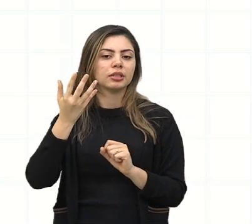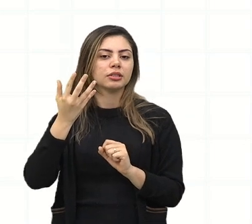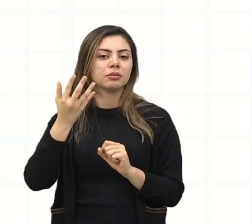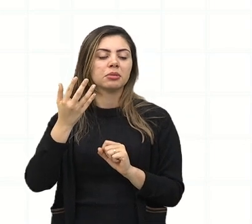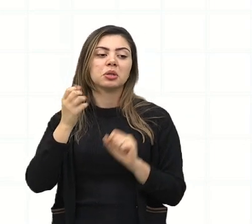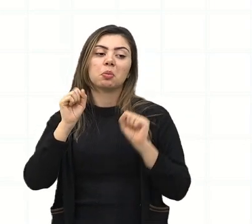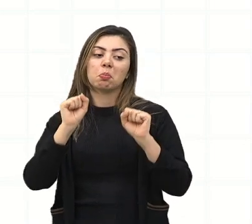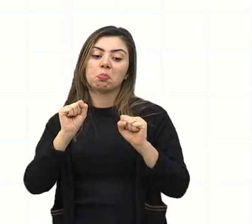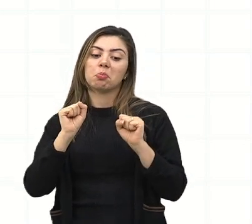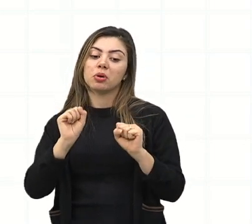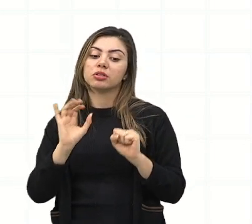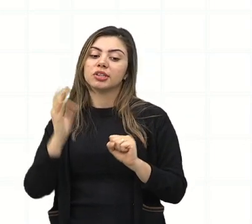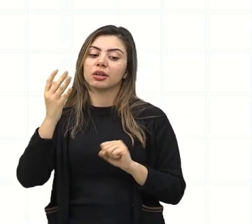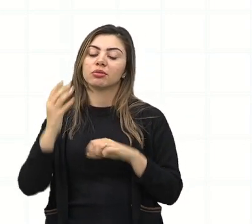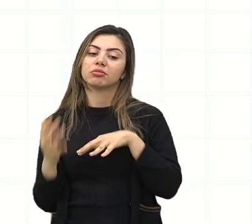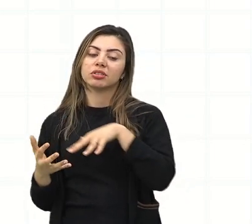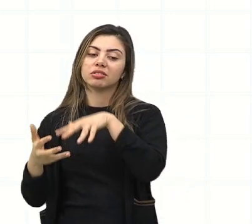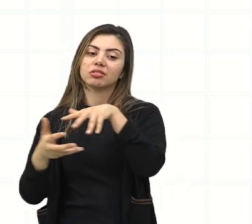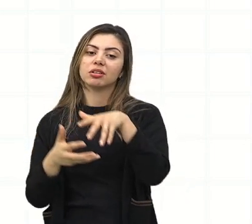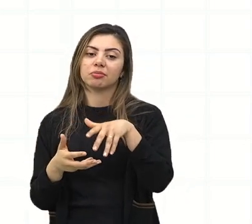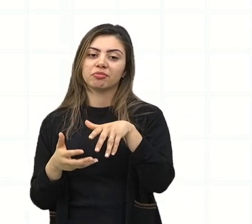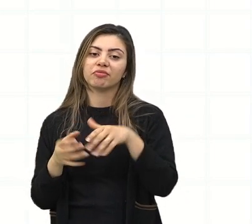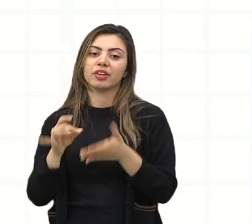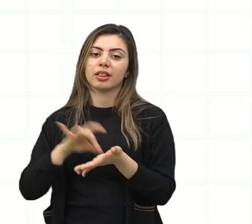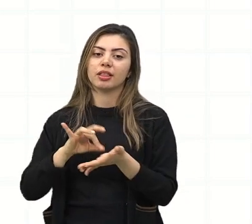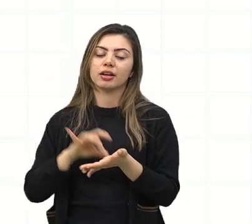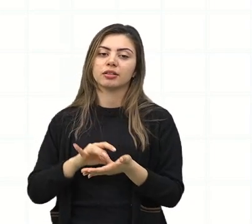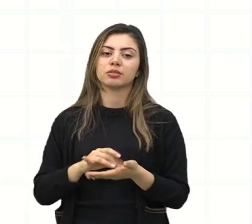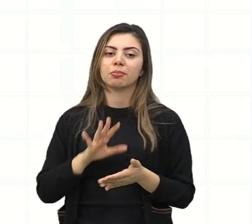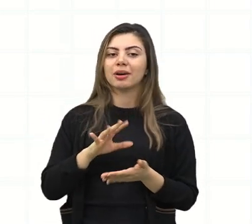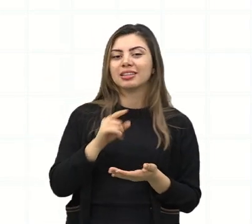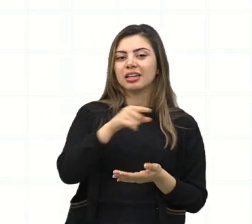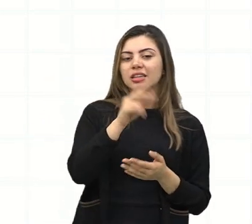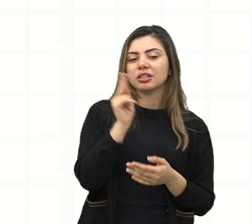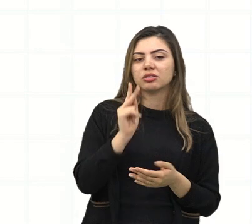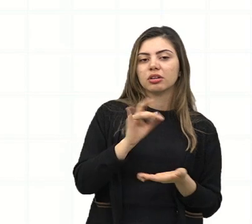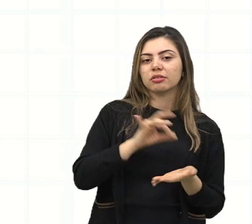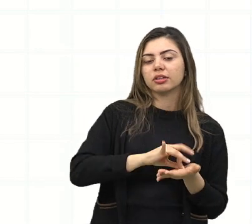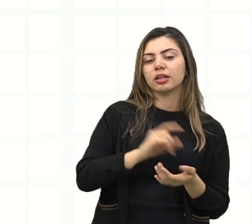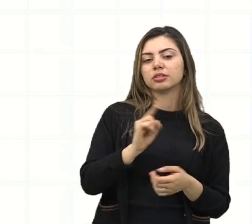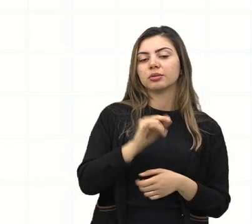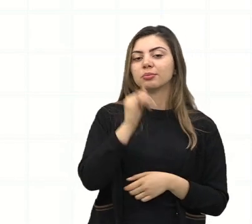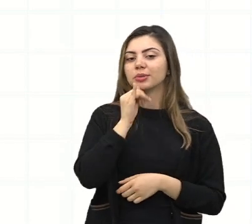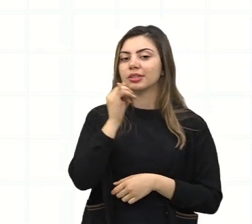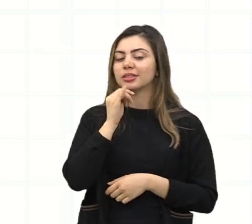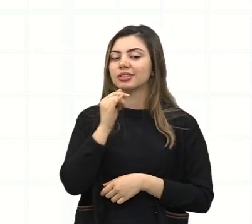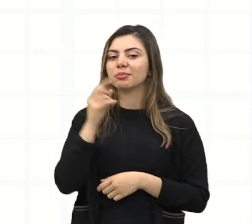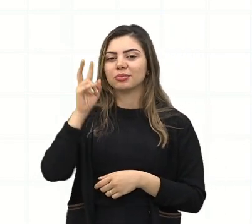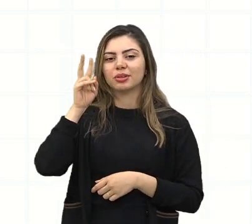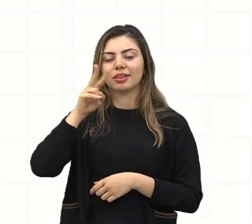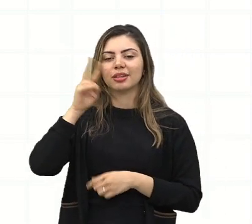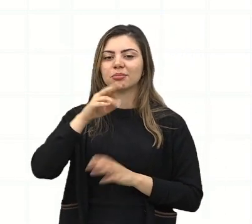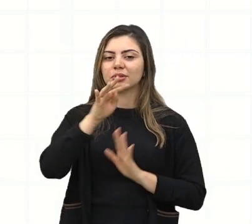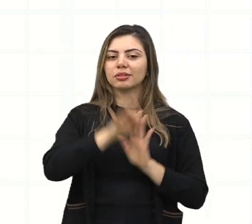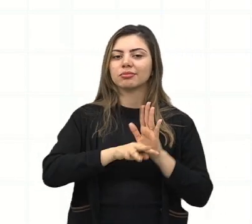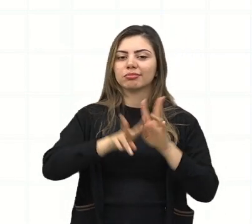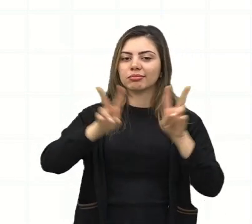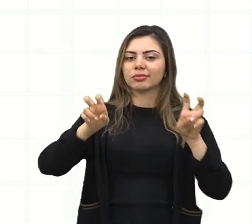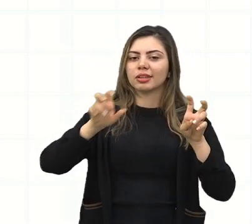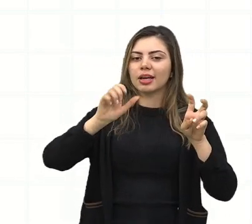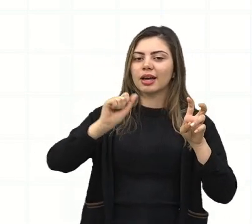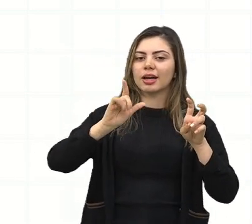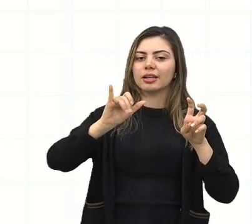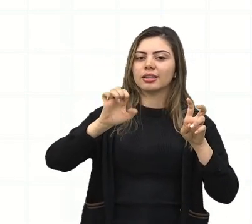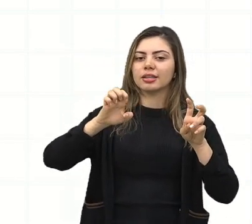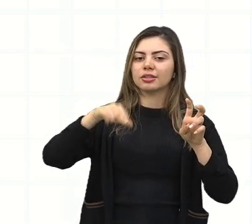perfeitamente possíveis no mundo real, certo? Como exemplo, a gente tem o alienista. Este é o Dr.